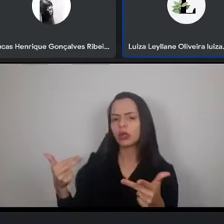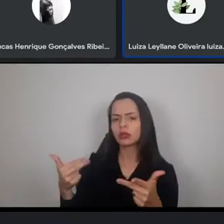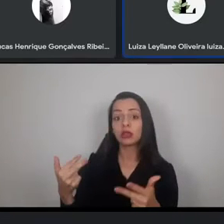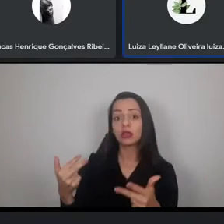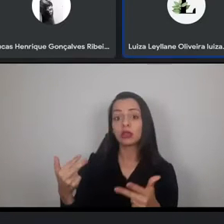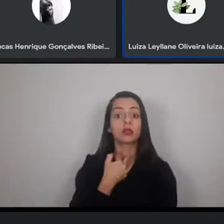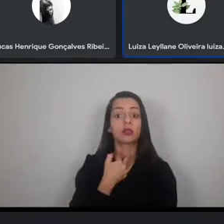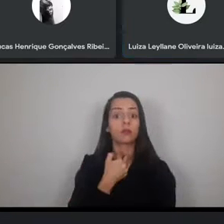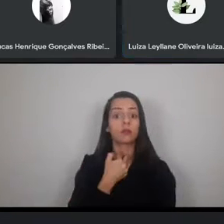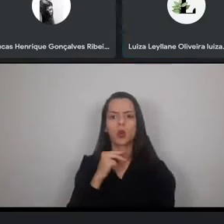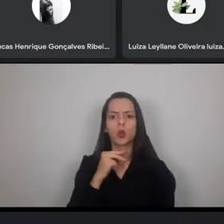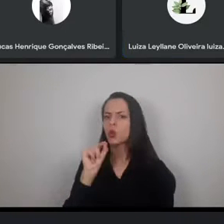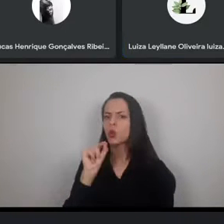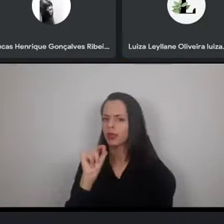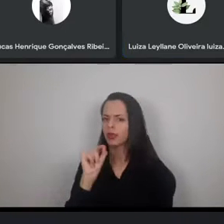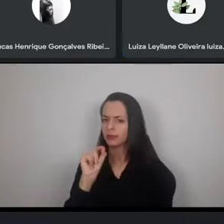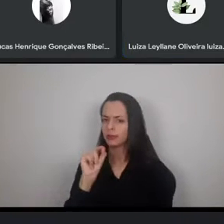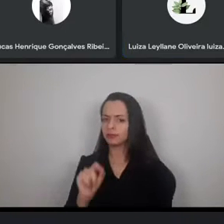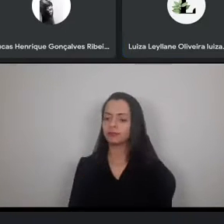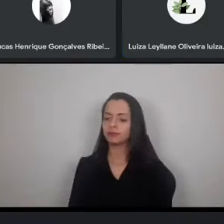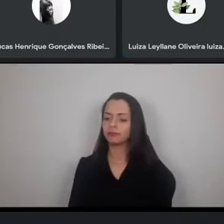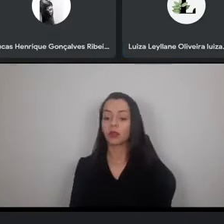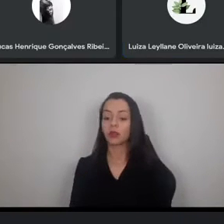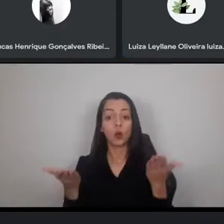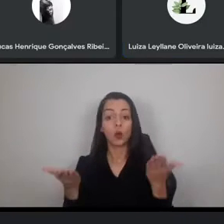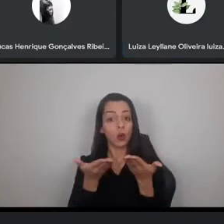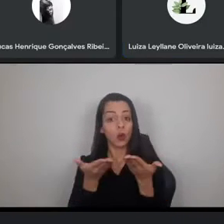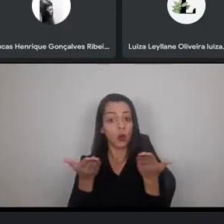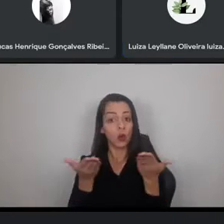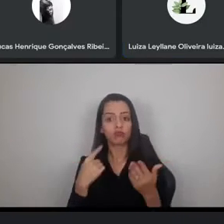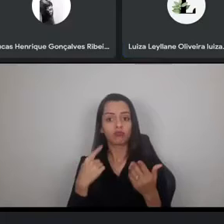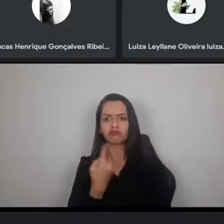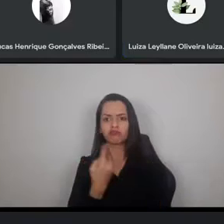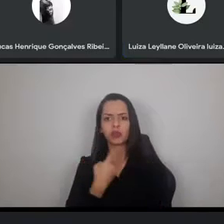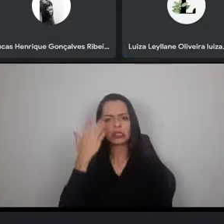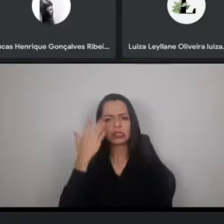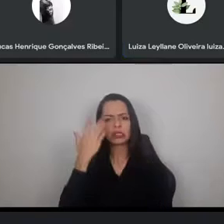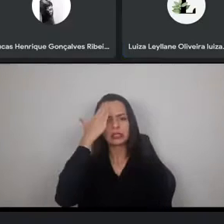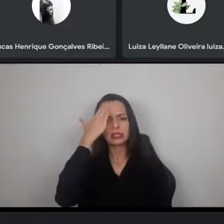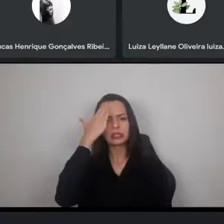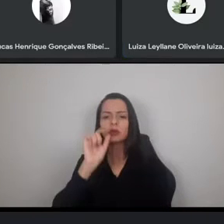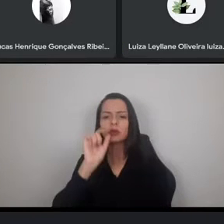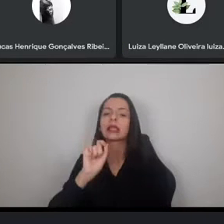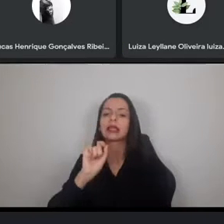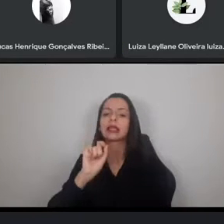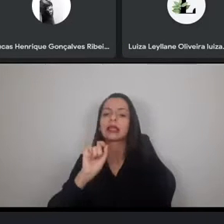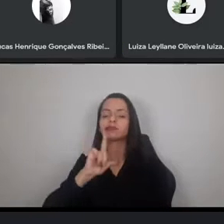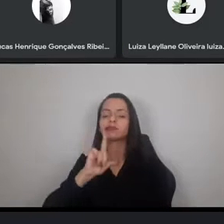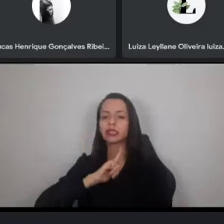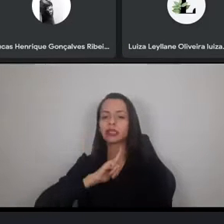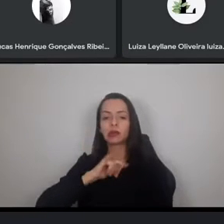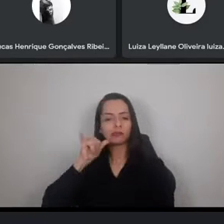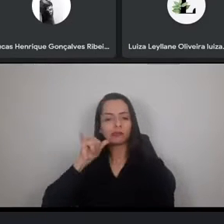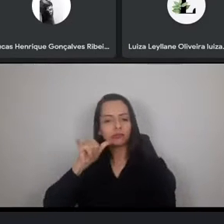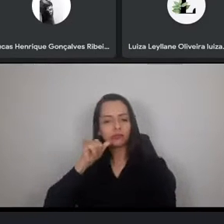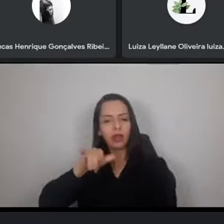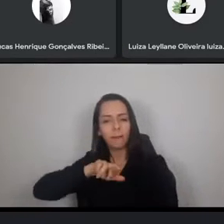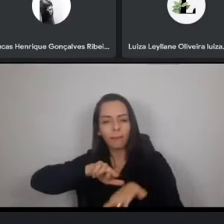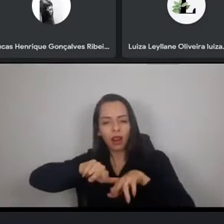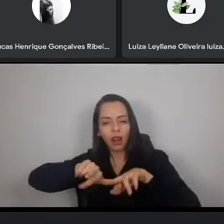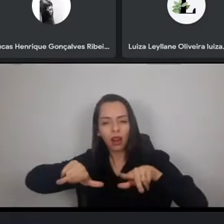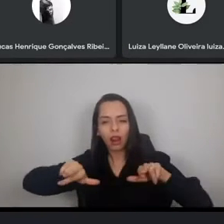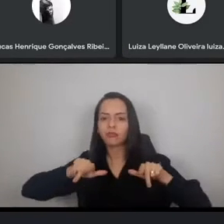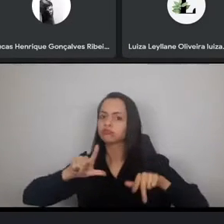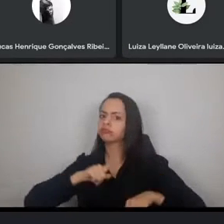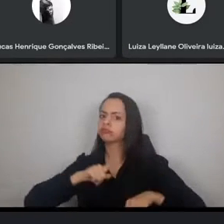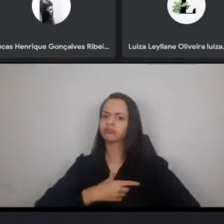Hoje, todos nós sabemos que a eletricidade está presente em todo lugar da nossa vida. Só que para utilizar a